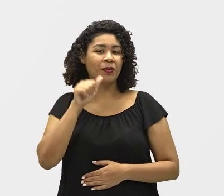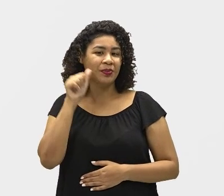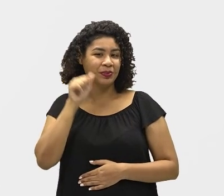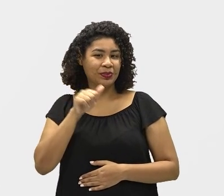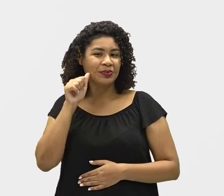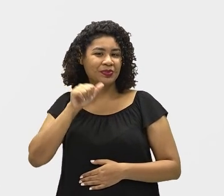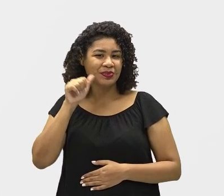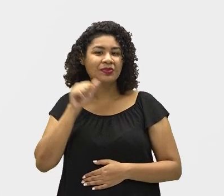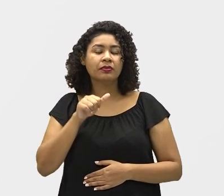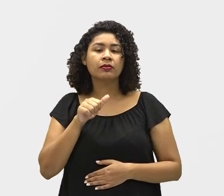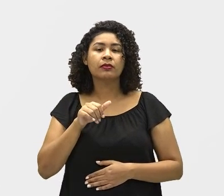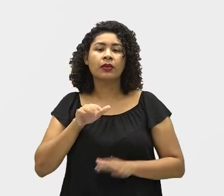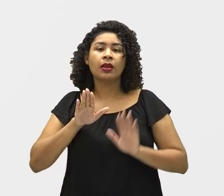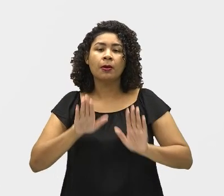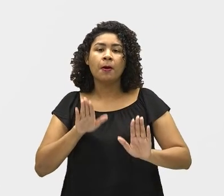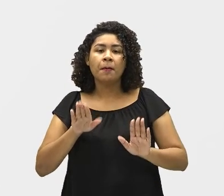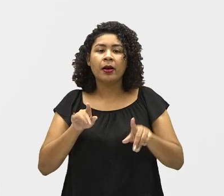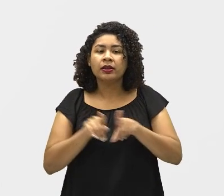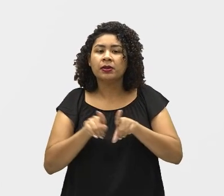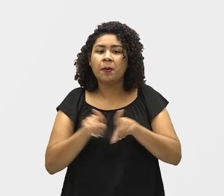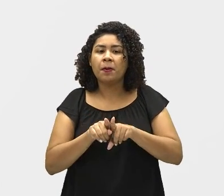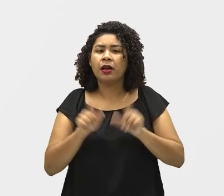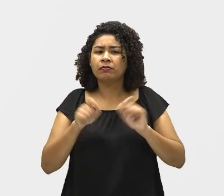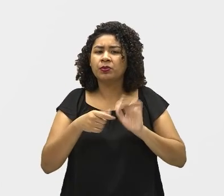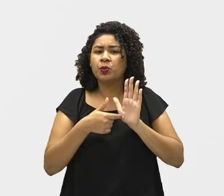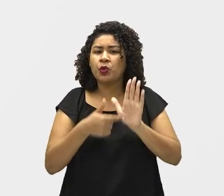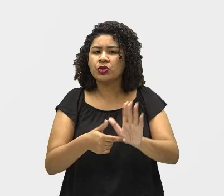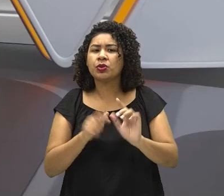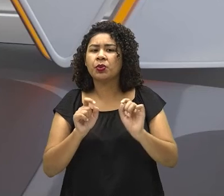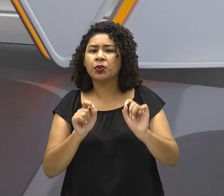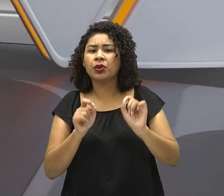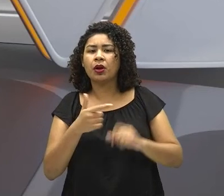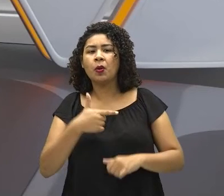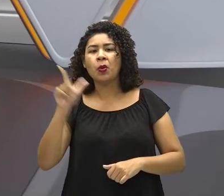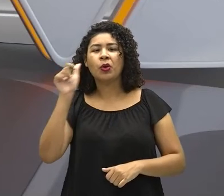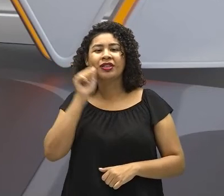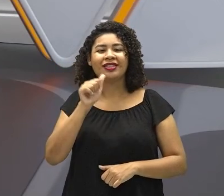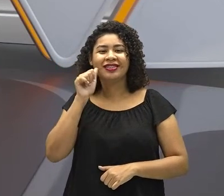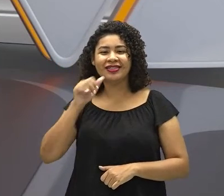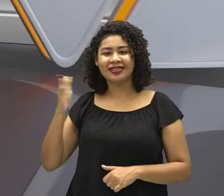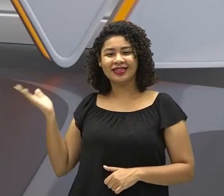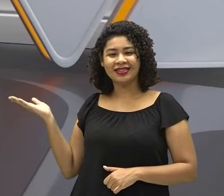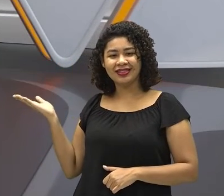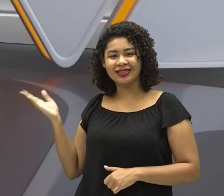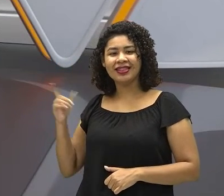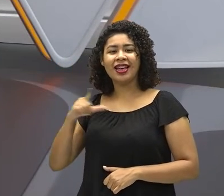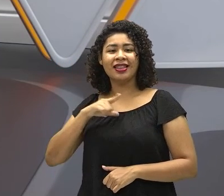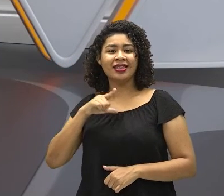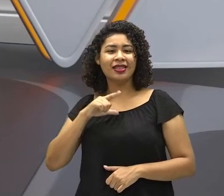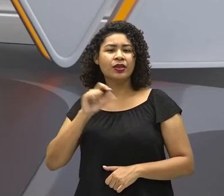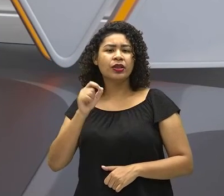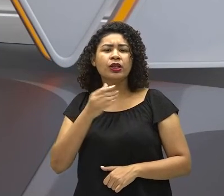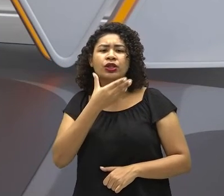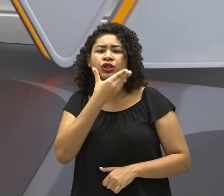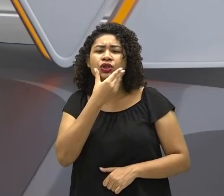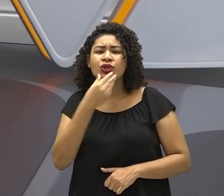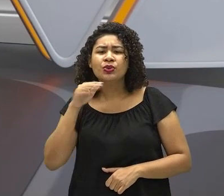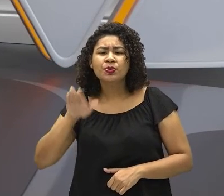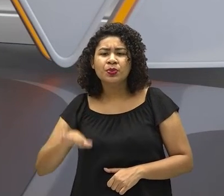imagem, mas eu tenho também para trazer para vocês aqui uma outra senhora que está acompanhada de dois menininhos